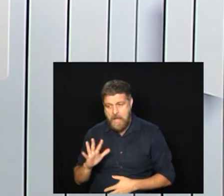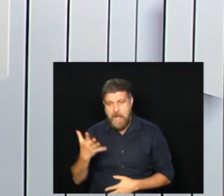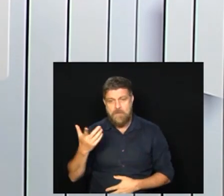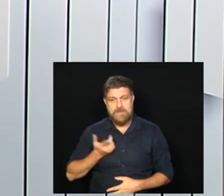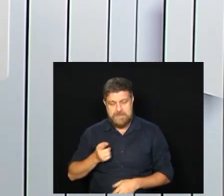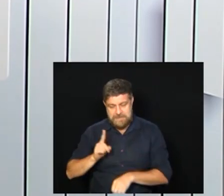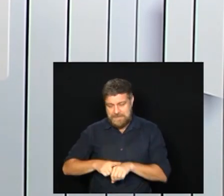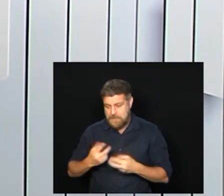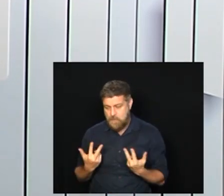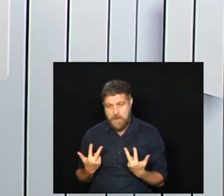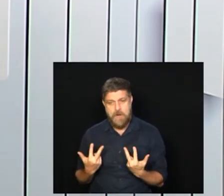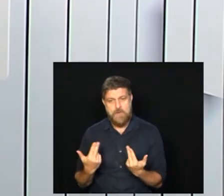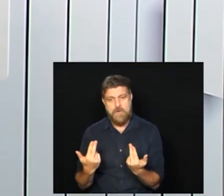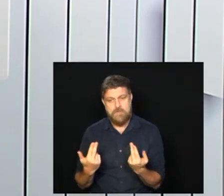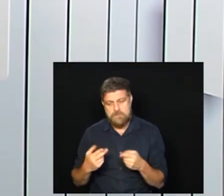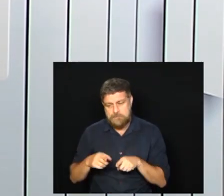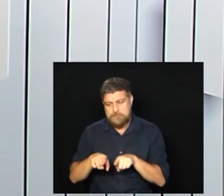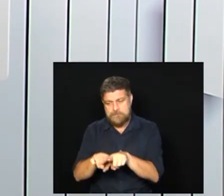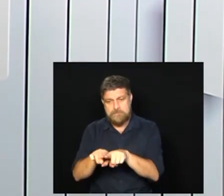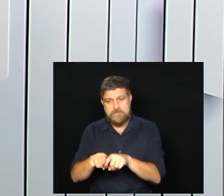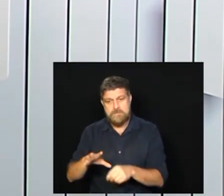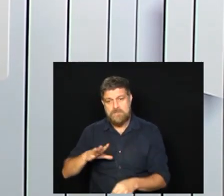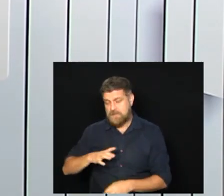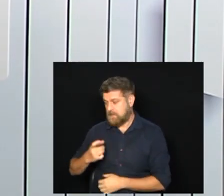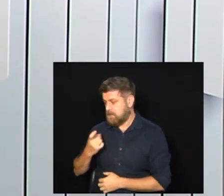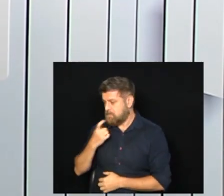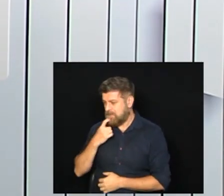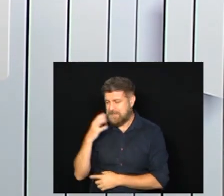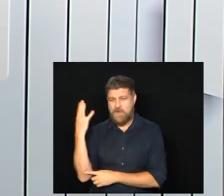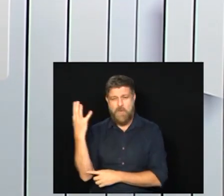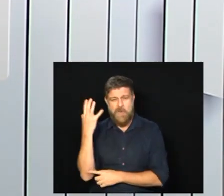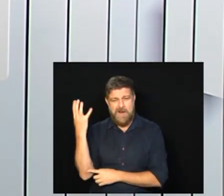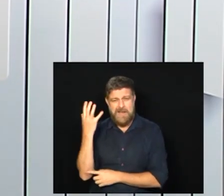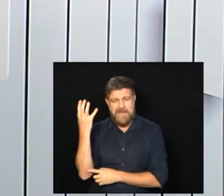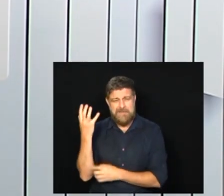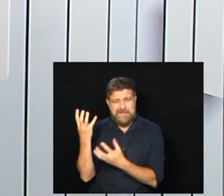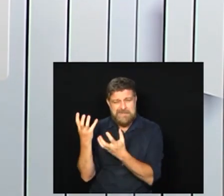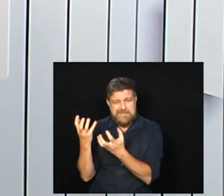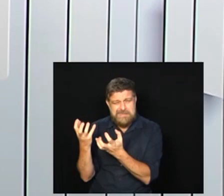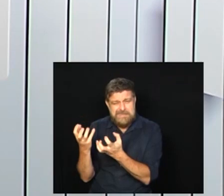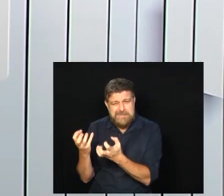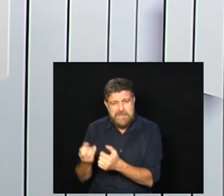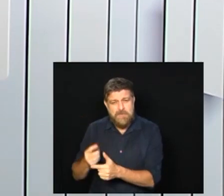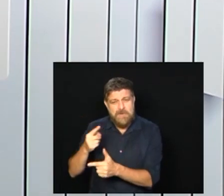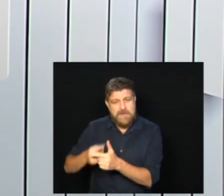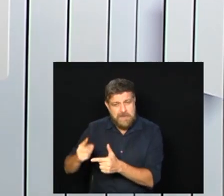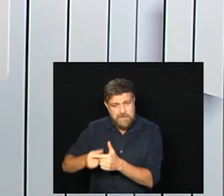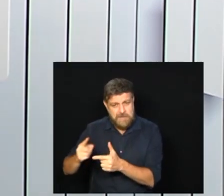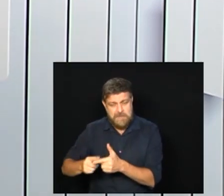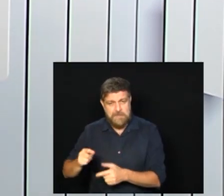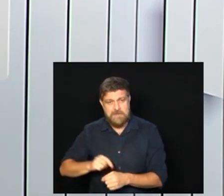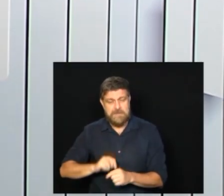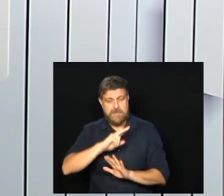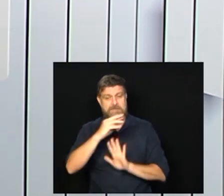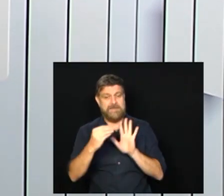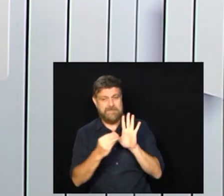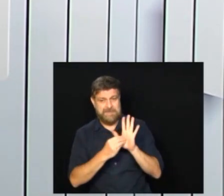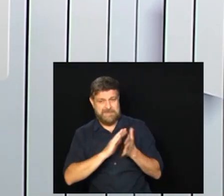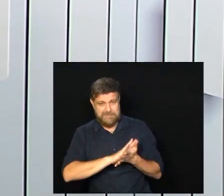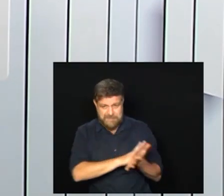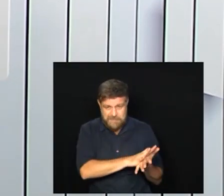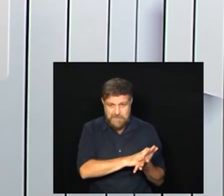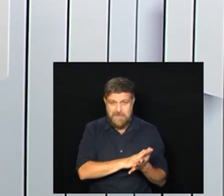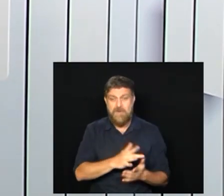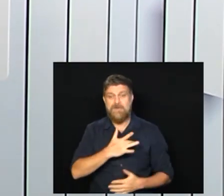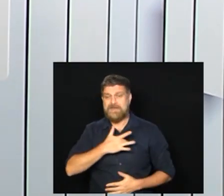forma simultânea. E aqui em Campinas, o tempo seco que causa problemas, tanto no meio ambiente quanto